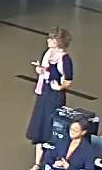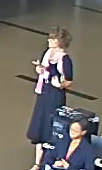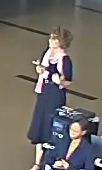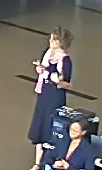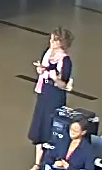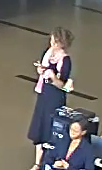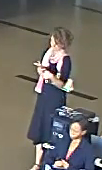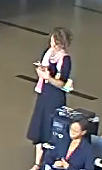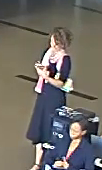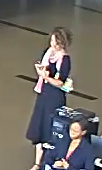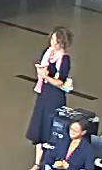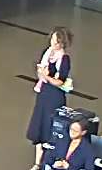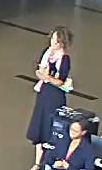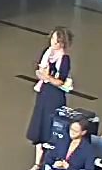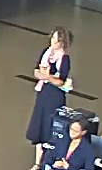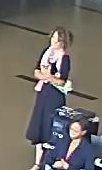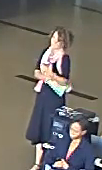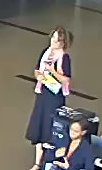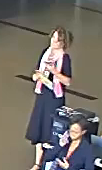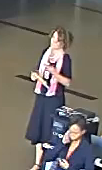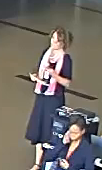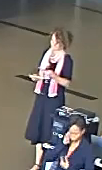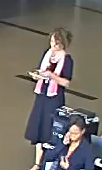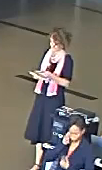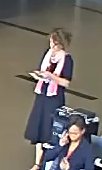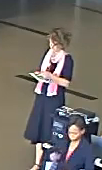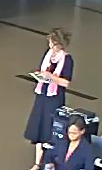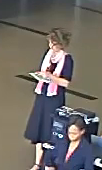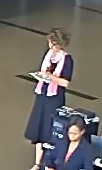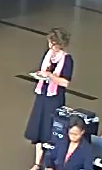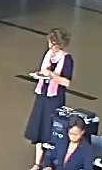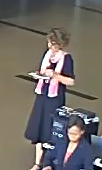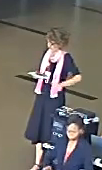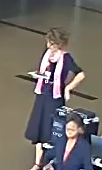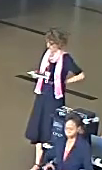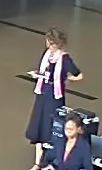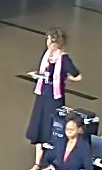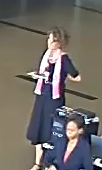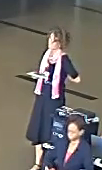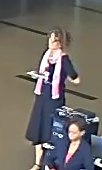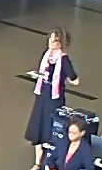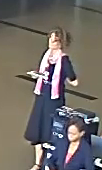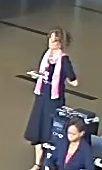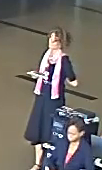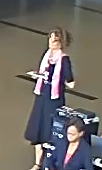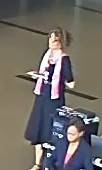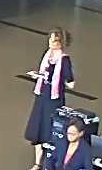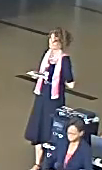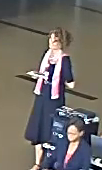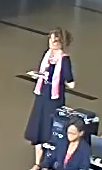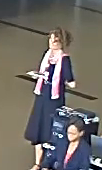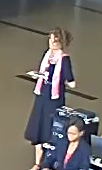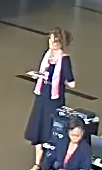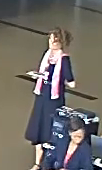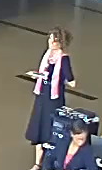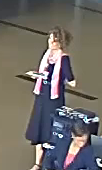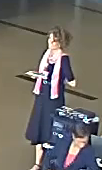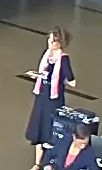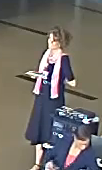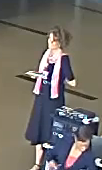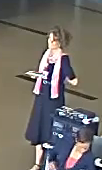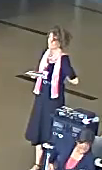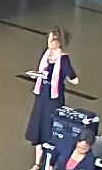Rua São carrocerias de caminhão foi feito pagado boi porco mas para nós não mas é ali que